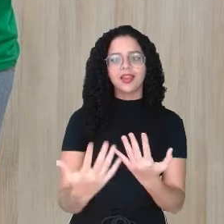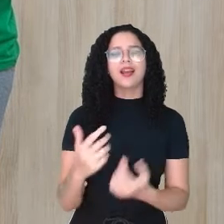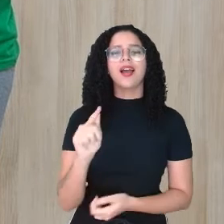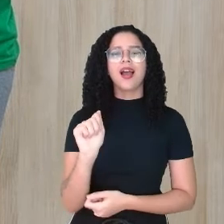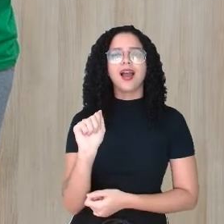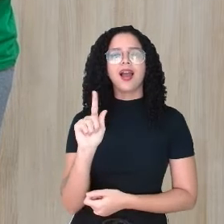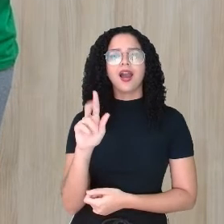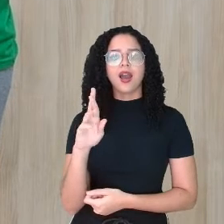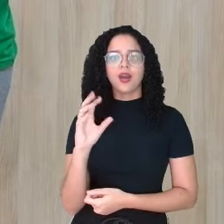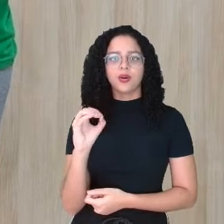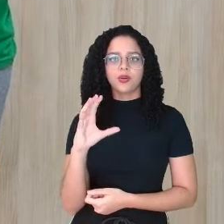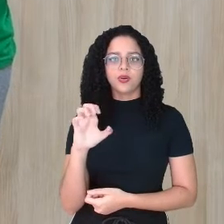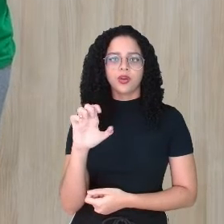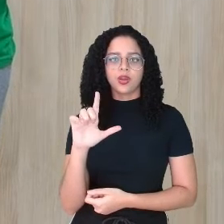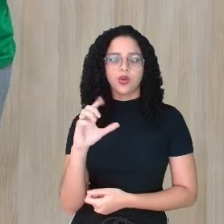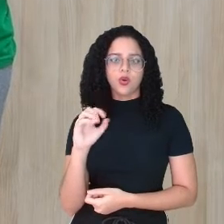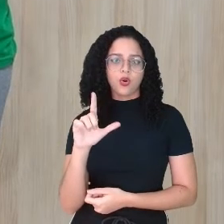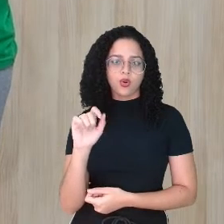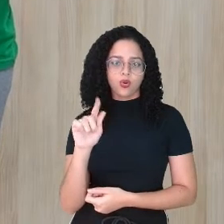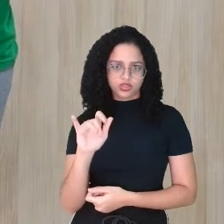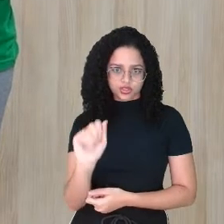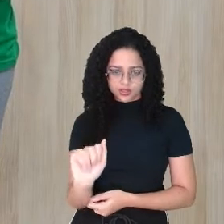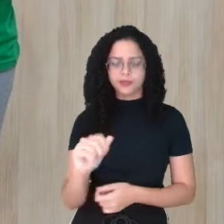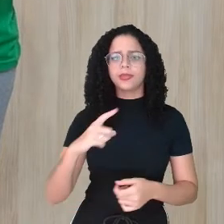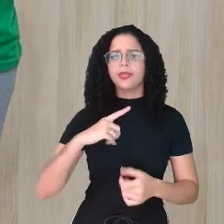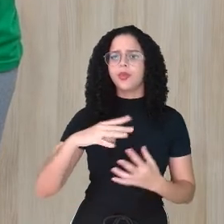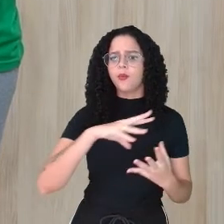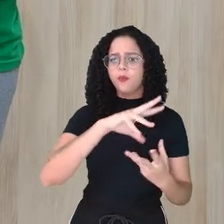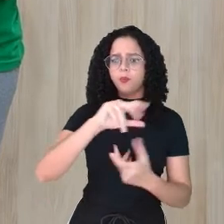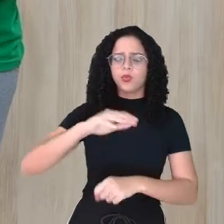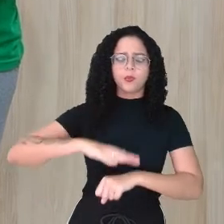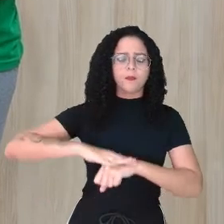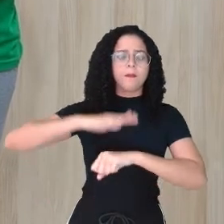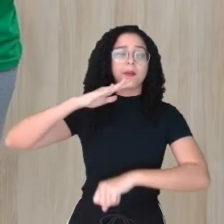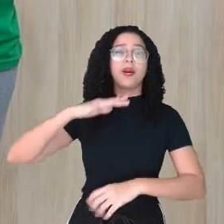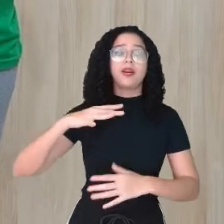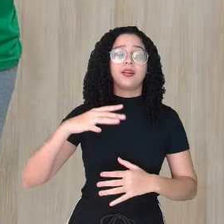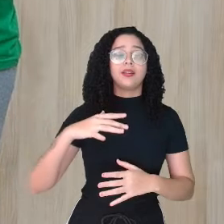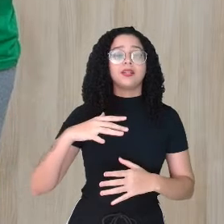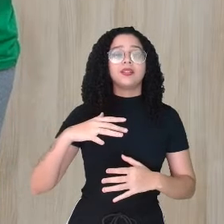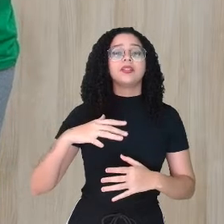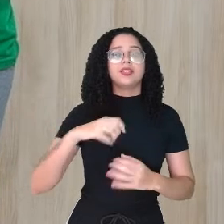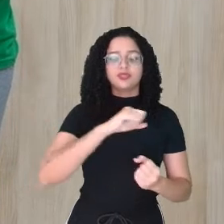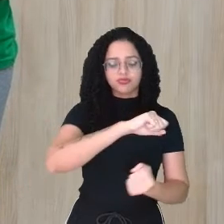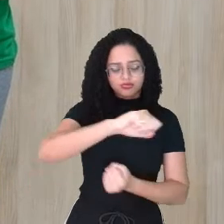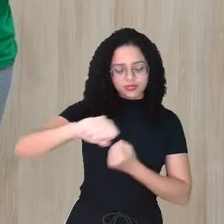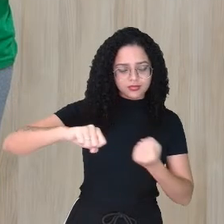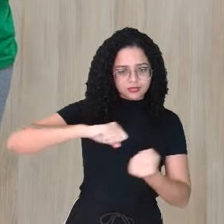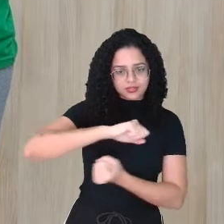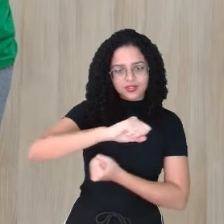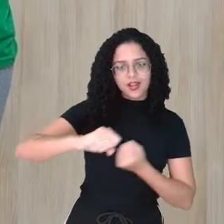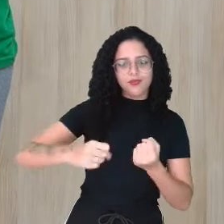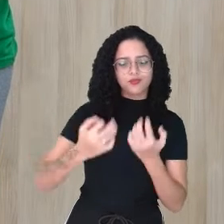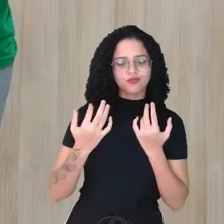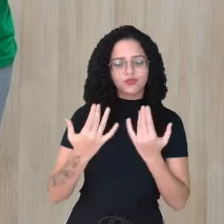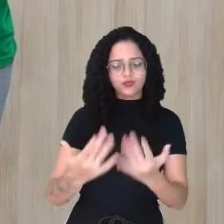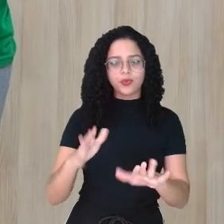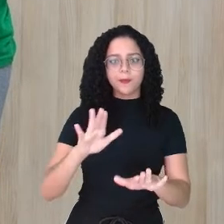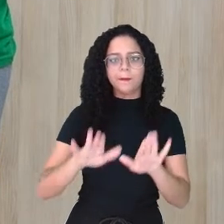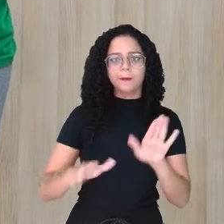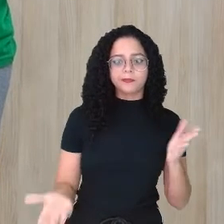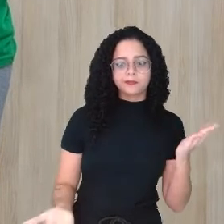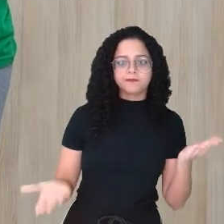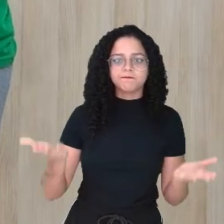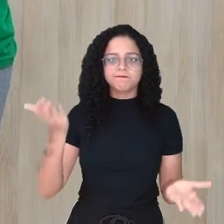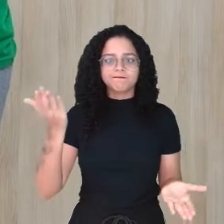para ter, né, um mundo mais sustentável, uma agricultura mais saudável, mais equilibrada,